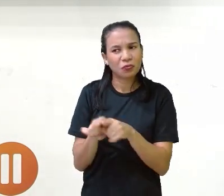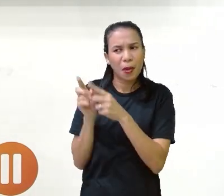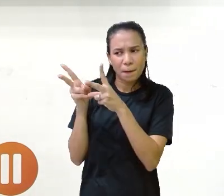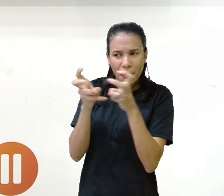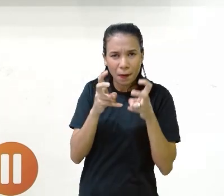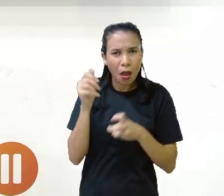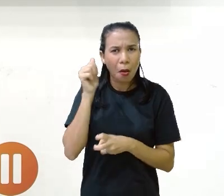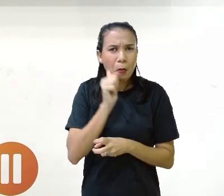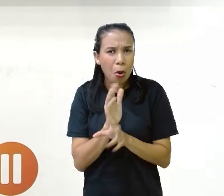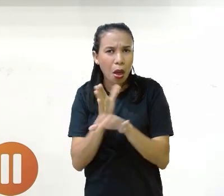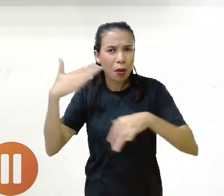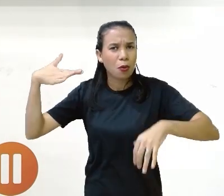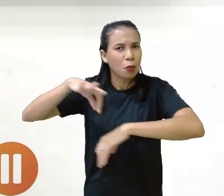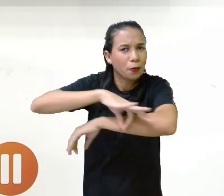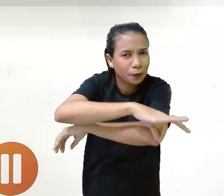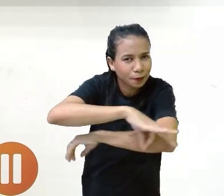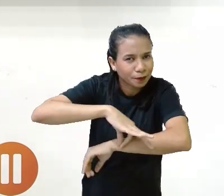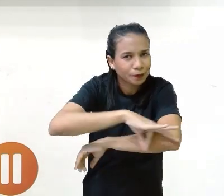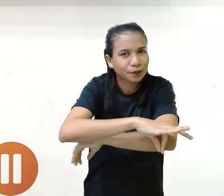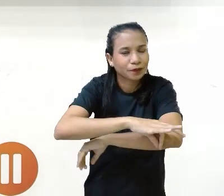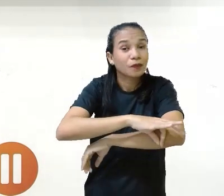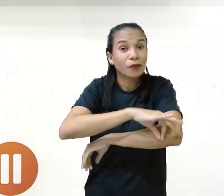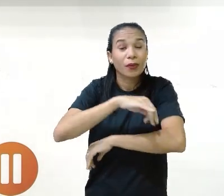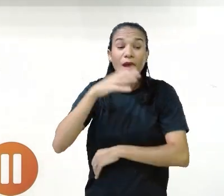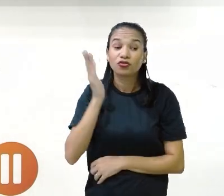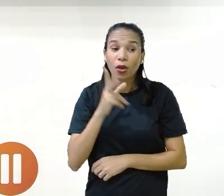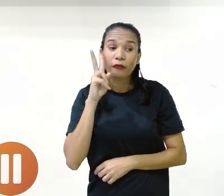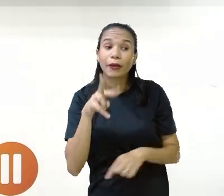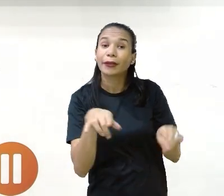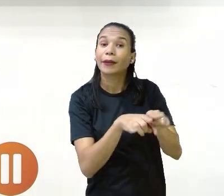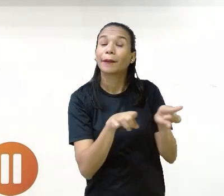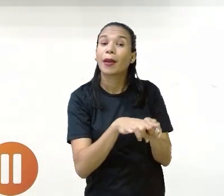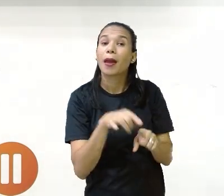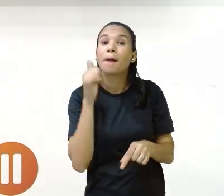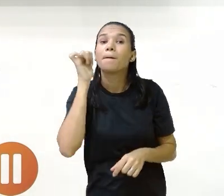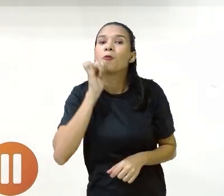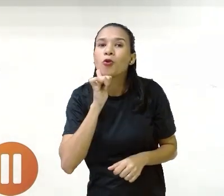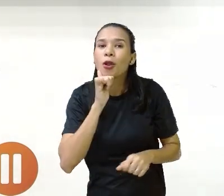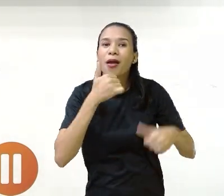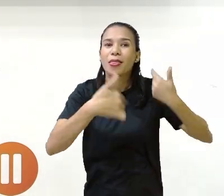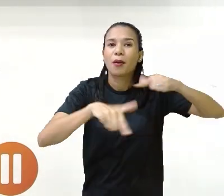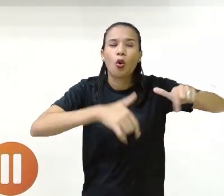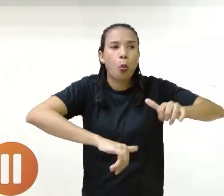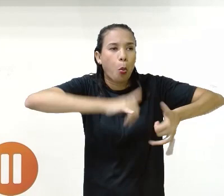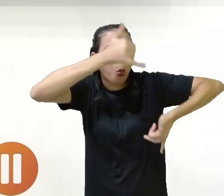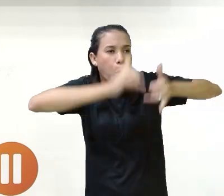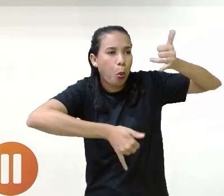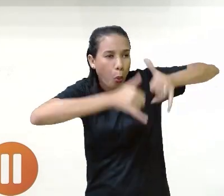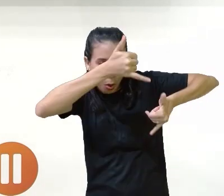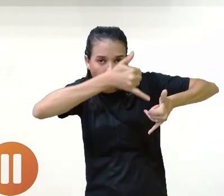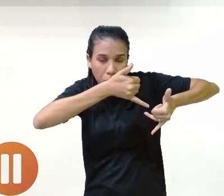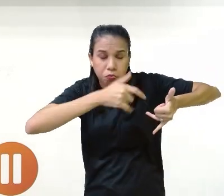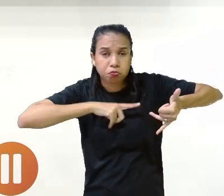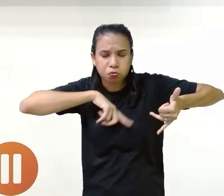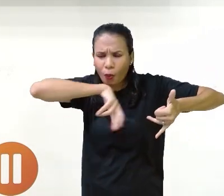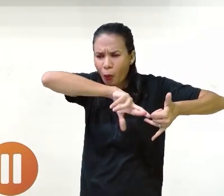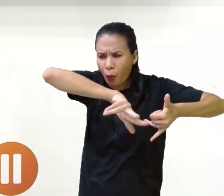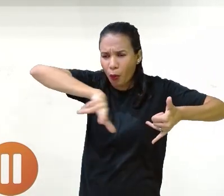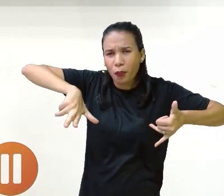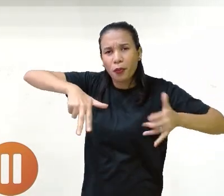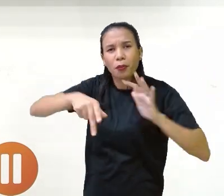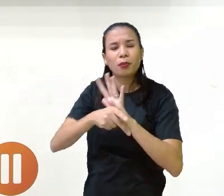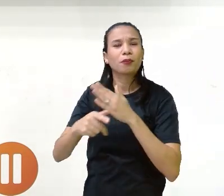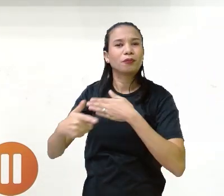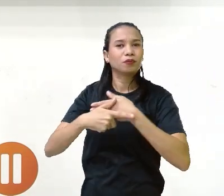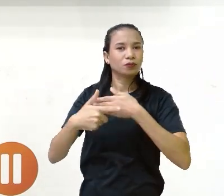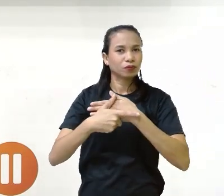ver mulher engenheira, a gente já consegue ver mulher eletricista, encanadora. O que